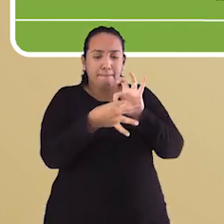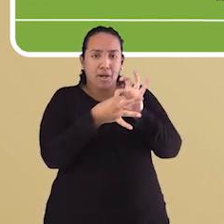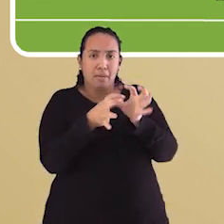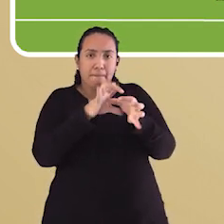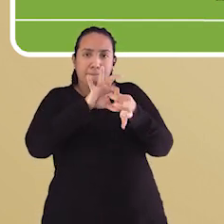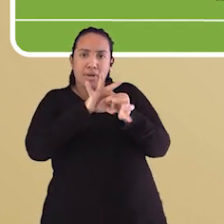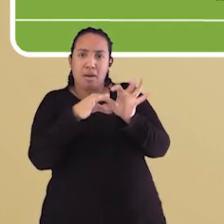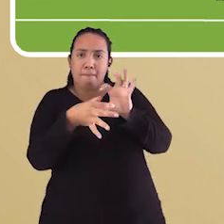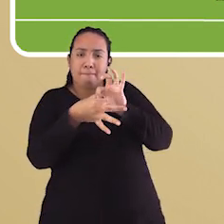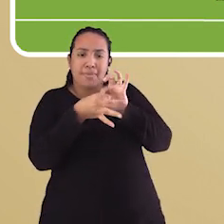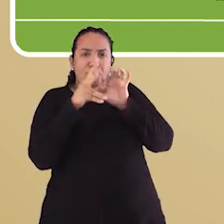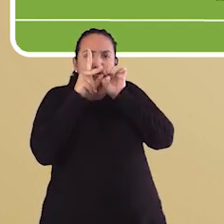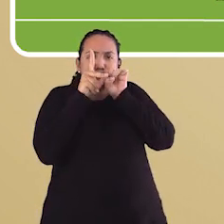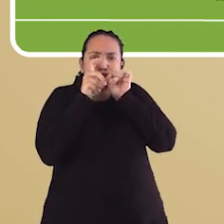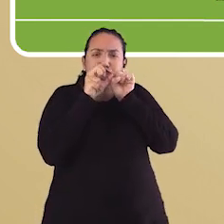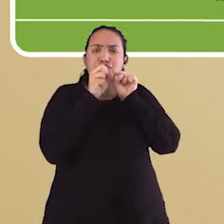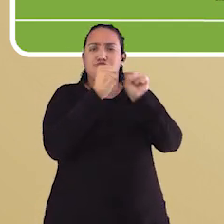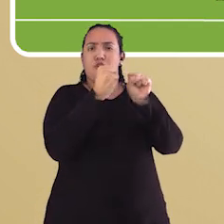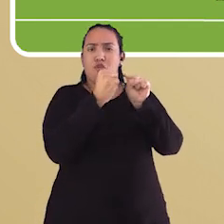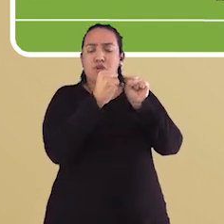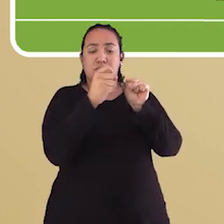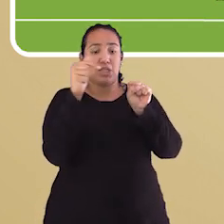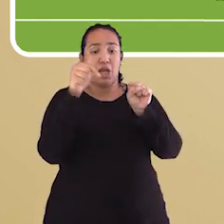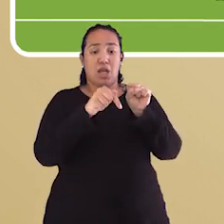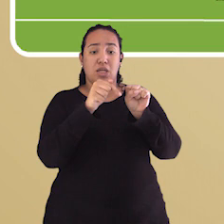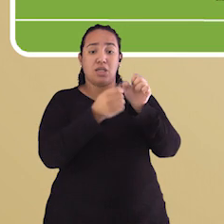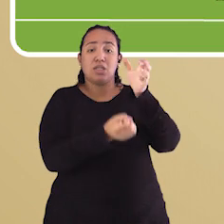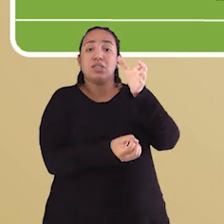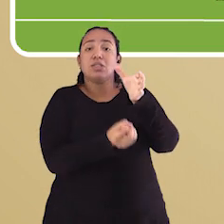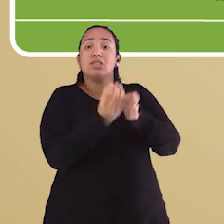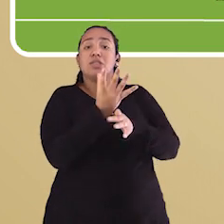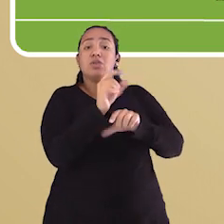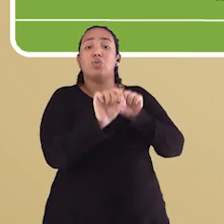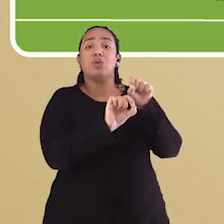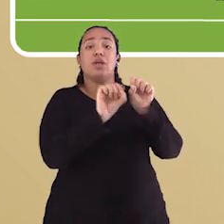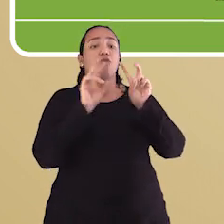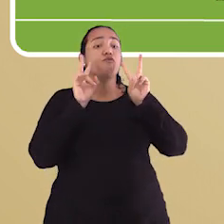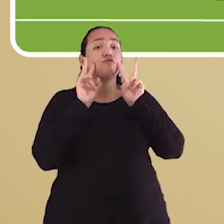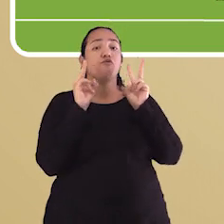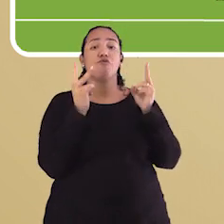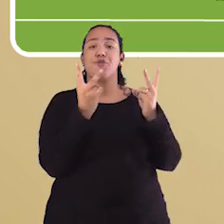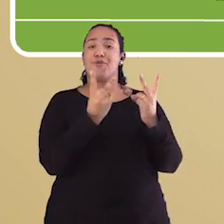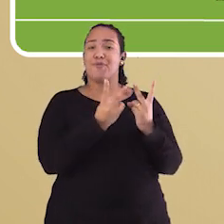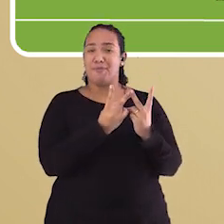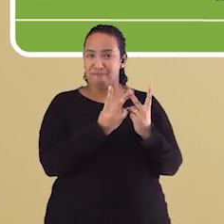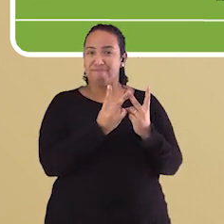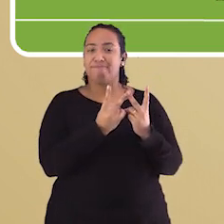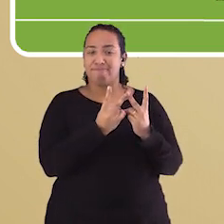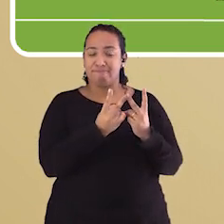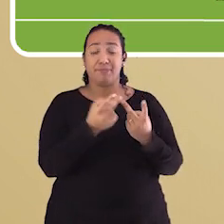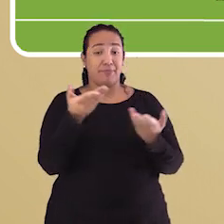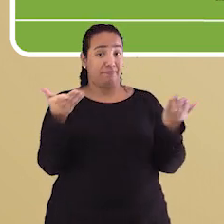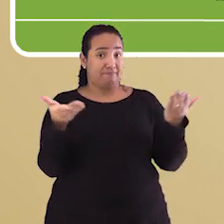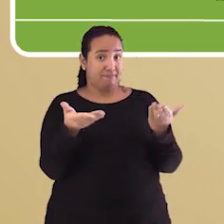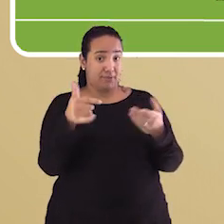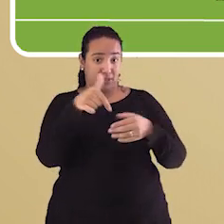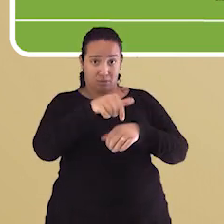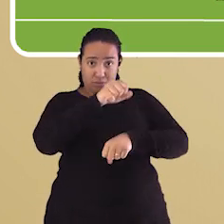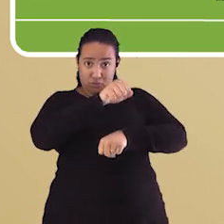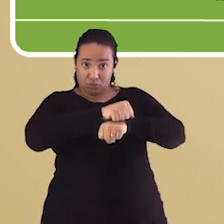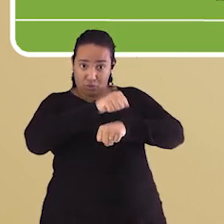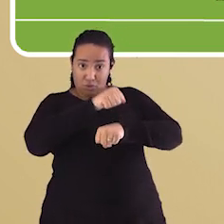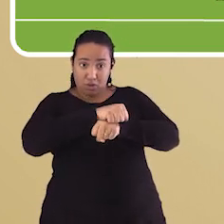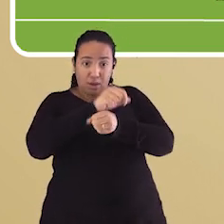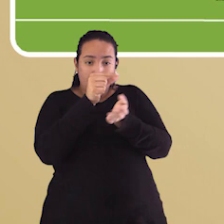mais força suficiente que resulta em um formato e um volume definido. No estado sólido,